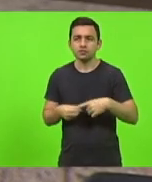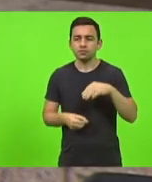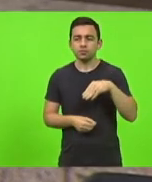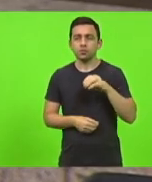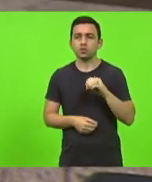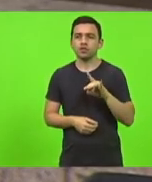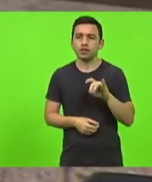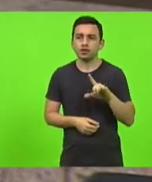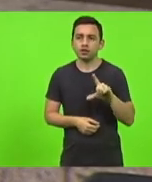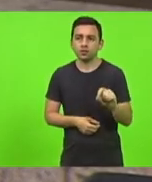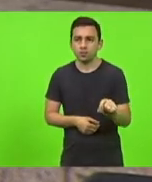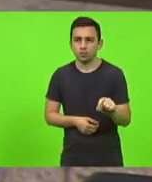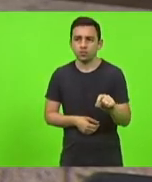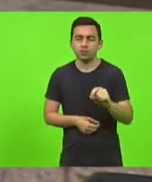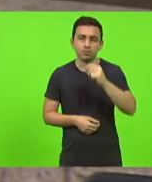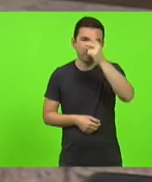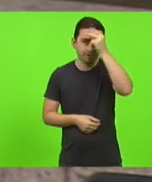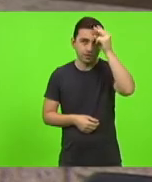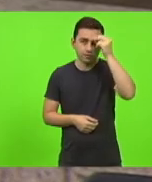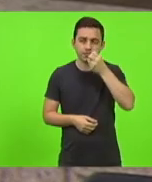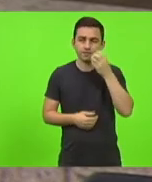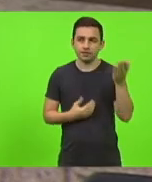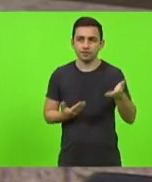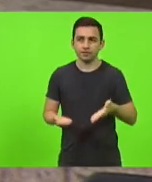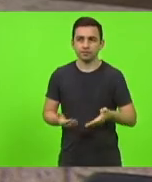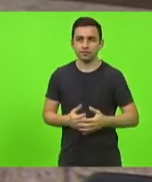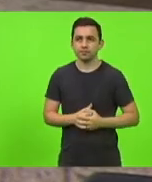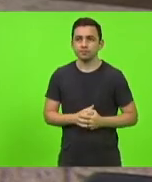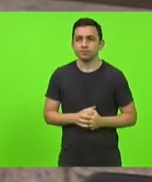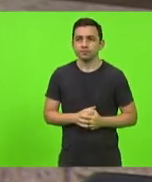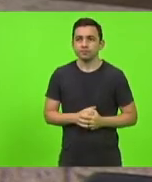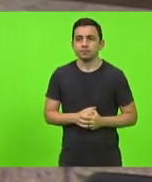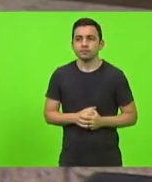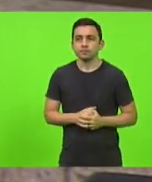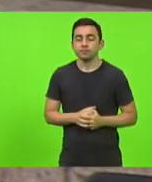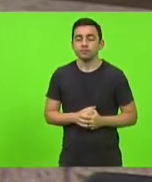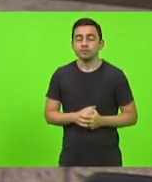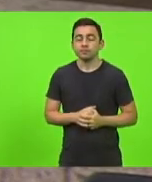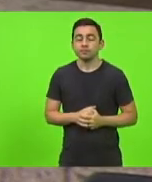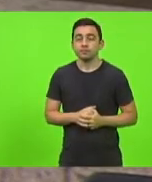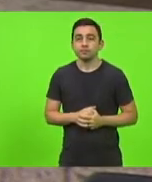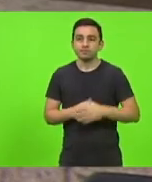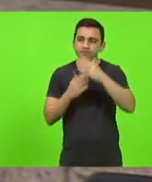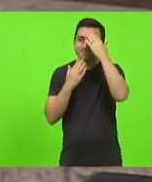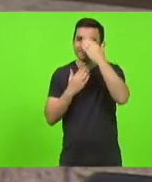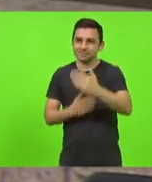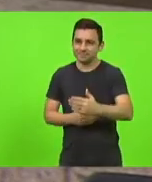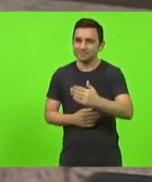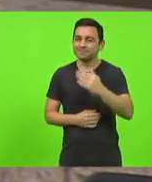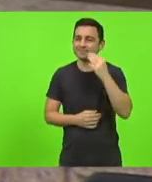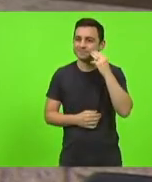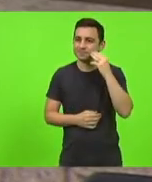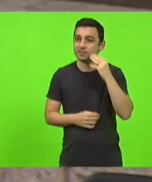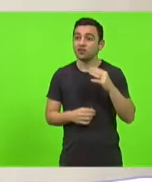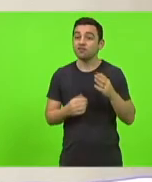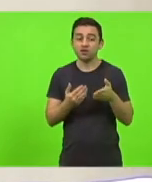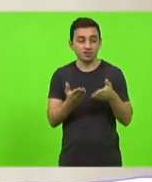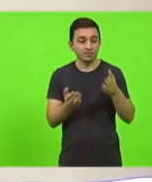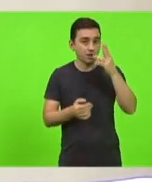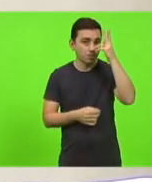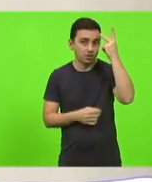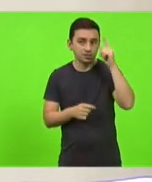muito bem-vindo, prefeito. Um abraço. Muito obrigado, deputado. Obrigado, deputada Marlene, deputada, obrigado, deputada